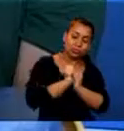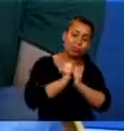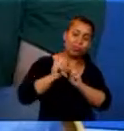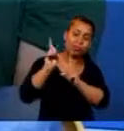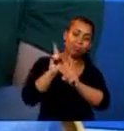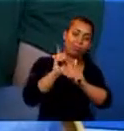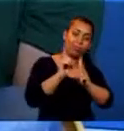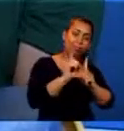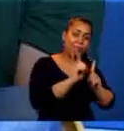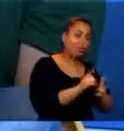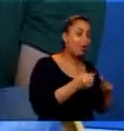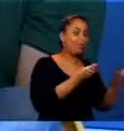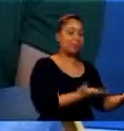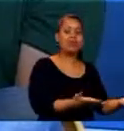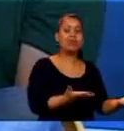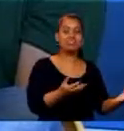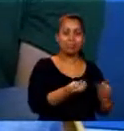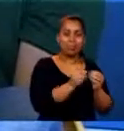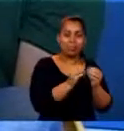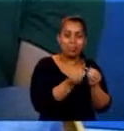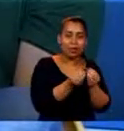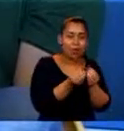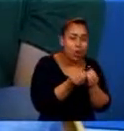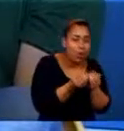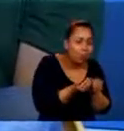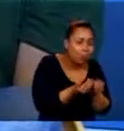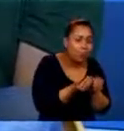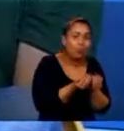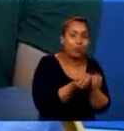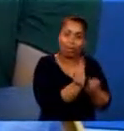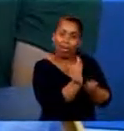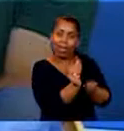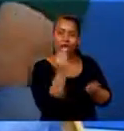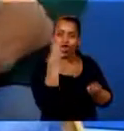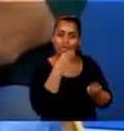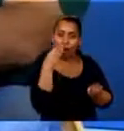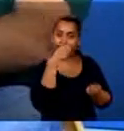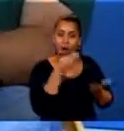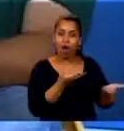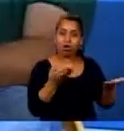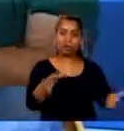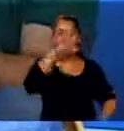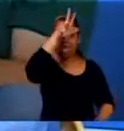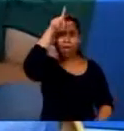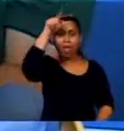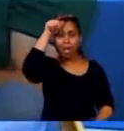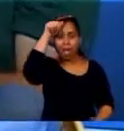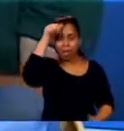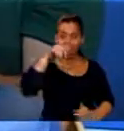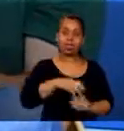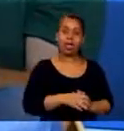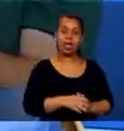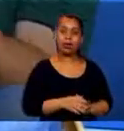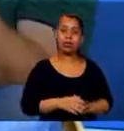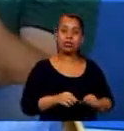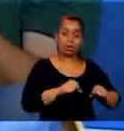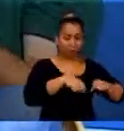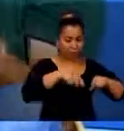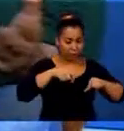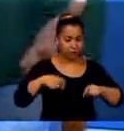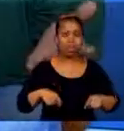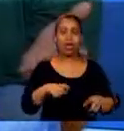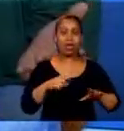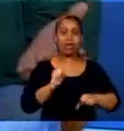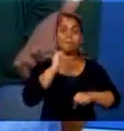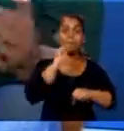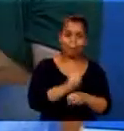trouxe paçoca, e aí refrigerante, água para a gente, montou uma mesinha, a gente passando, plantando,